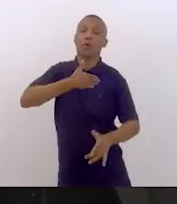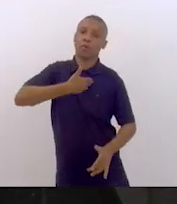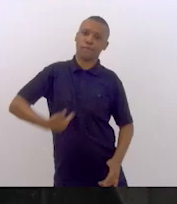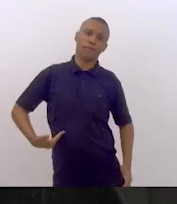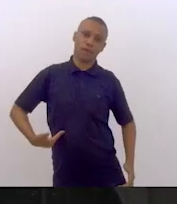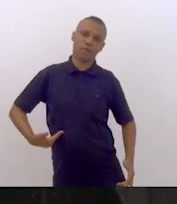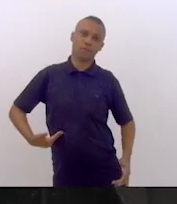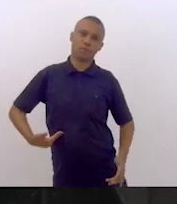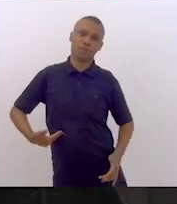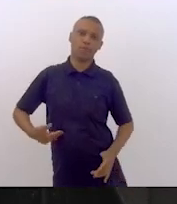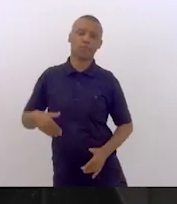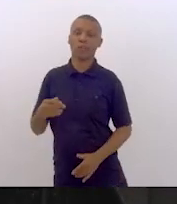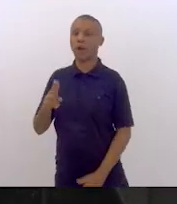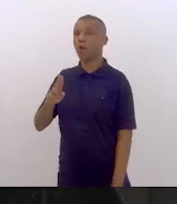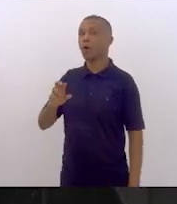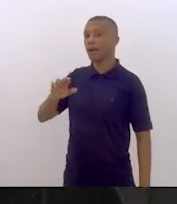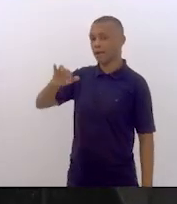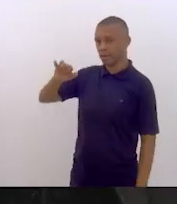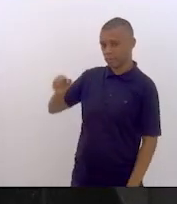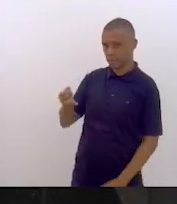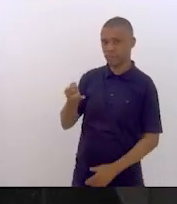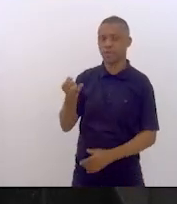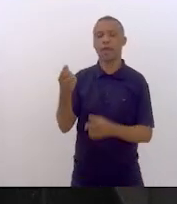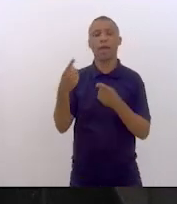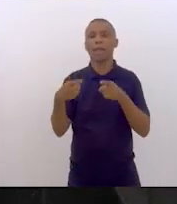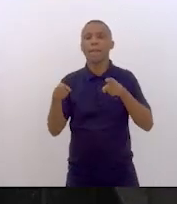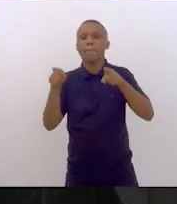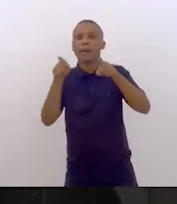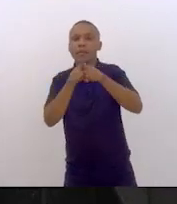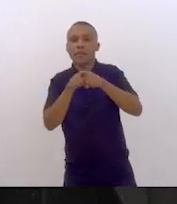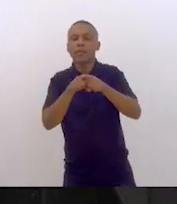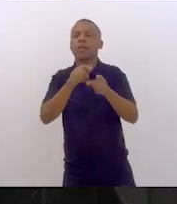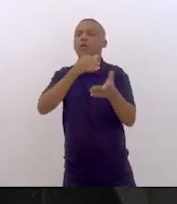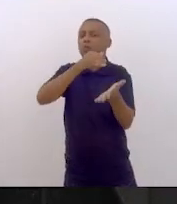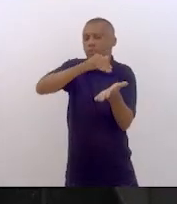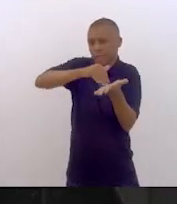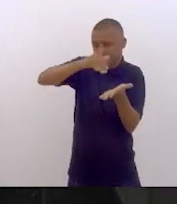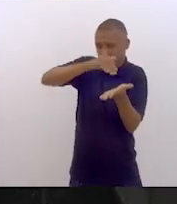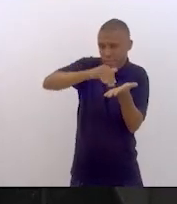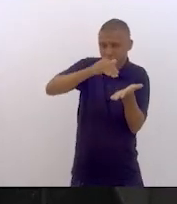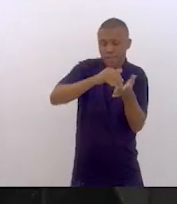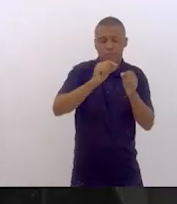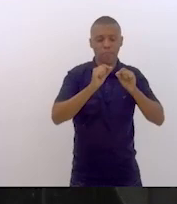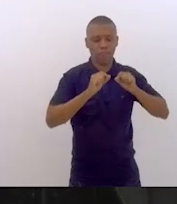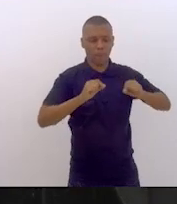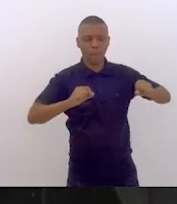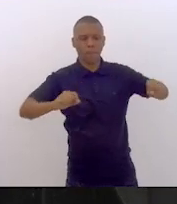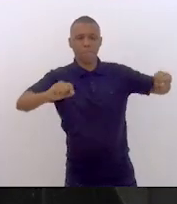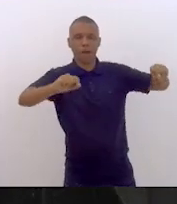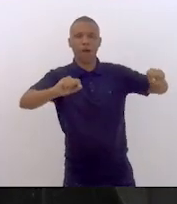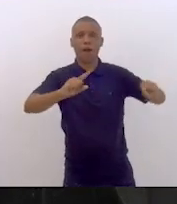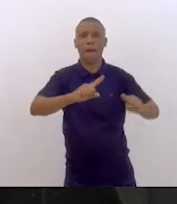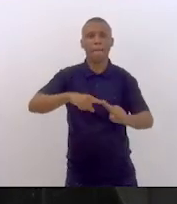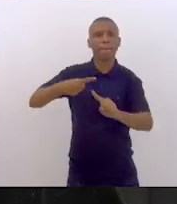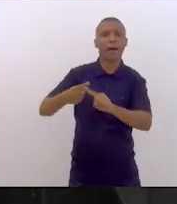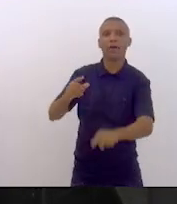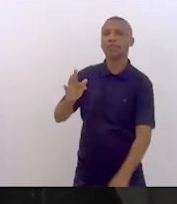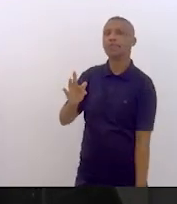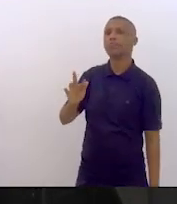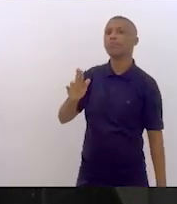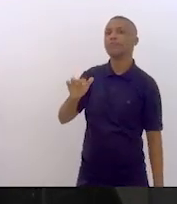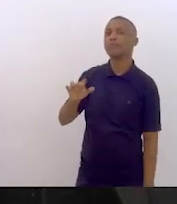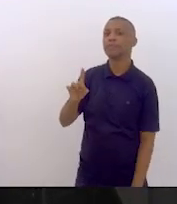a UERJ em parceria com secretarias e Fundações